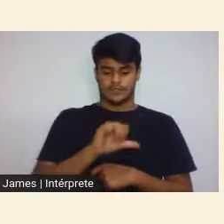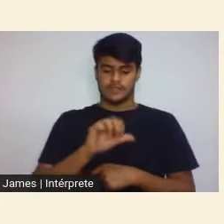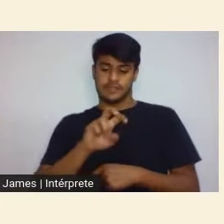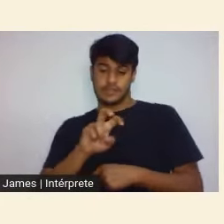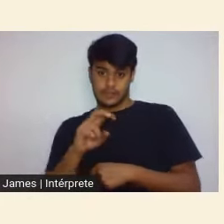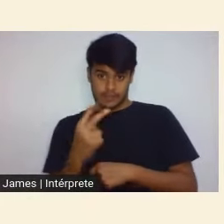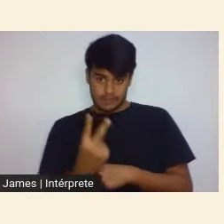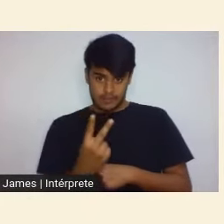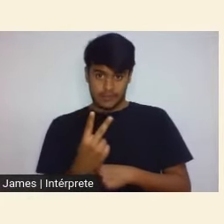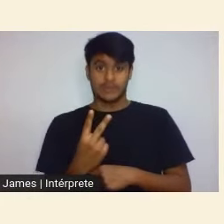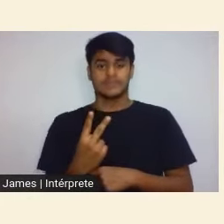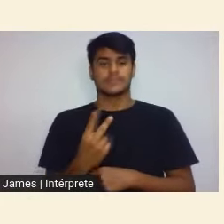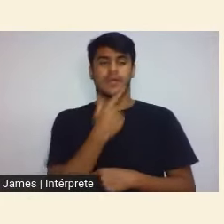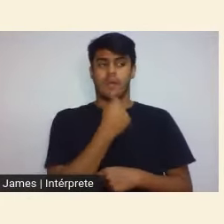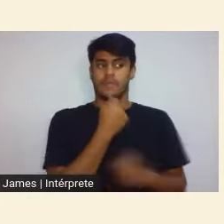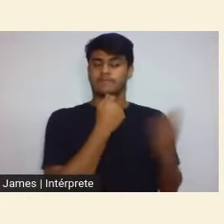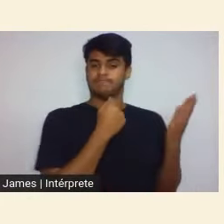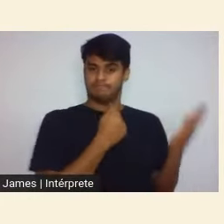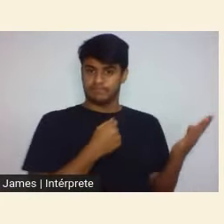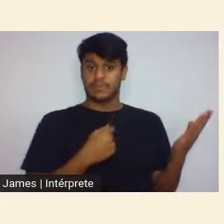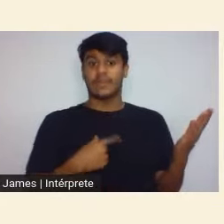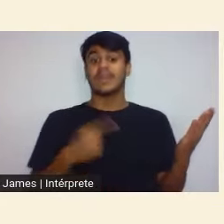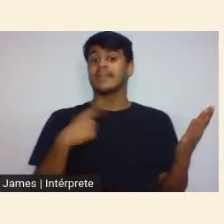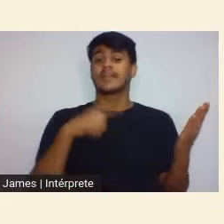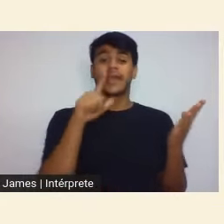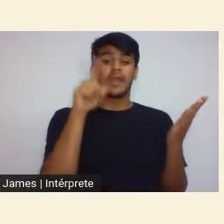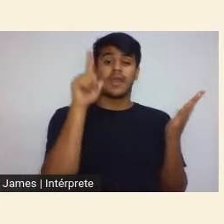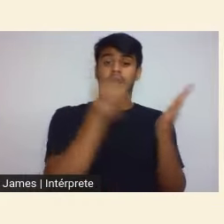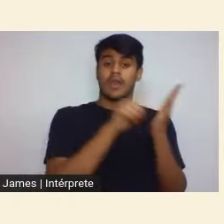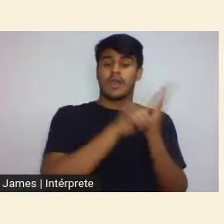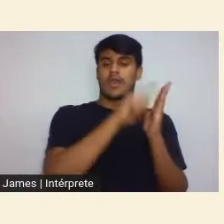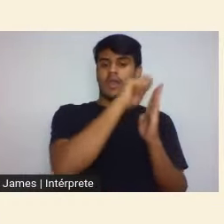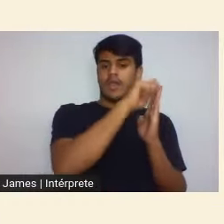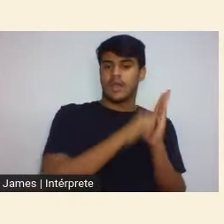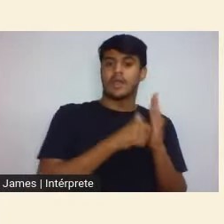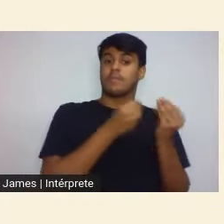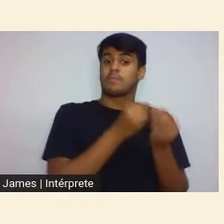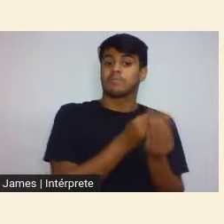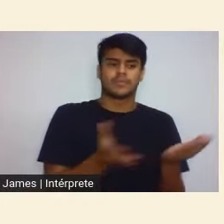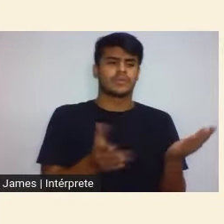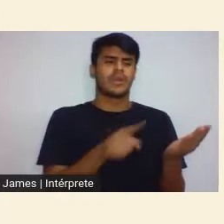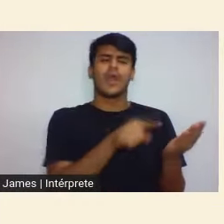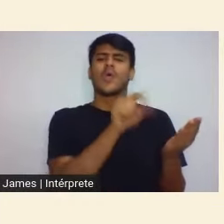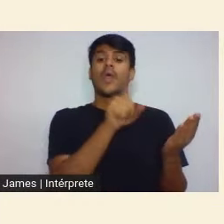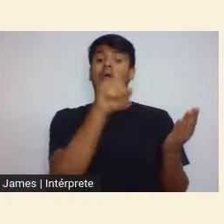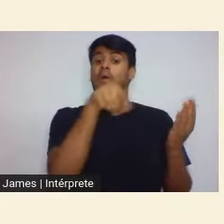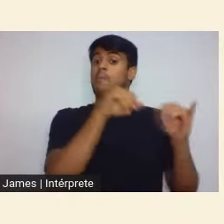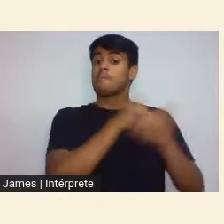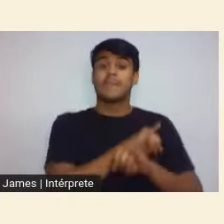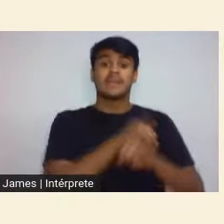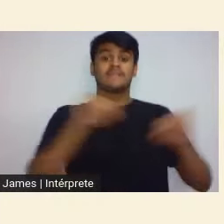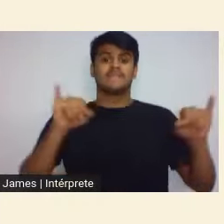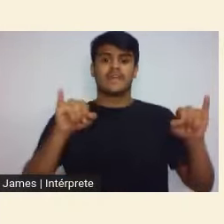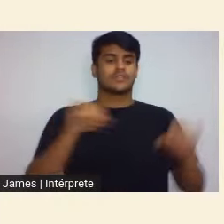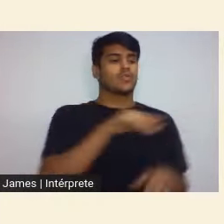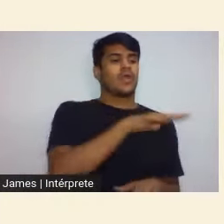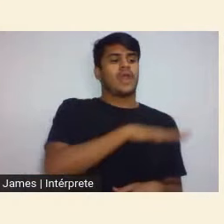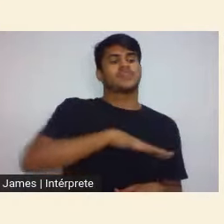1952, Gilberto Freire publica o que seria o Manifesto Regionalista